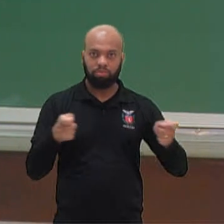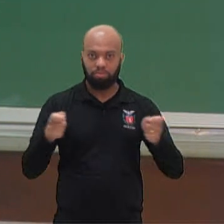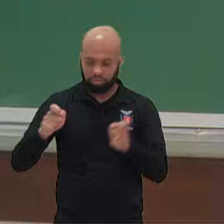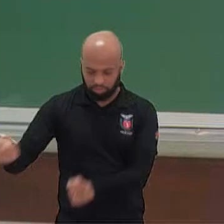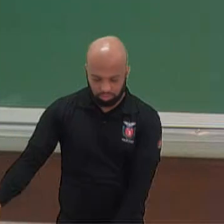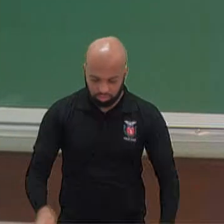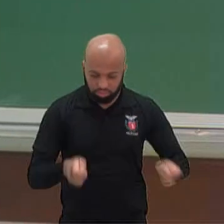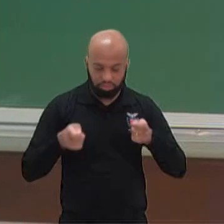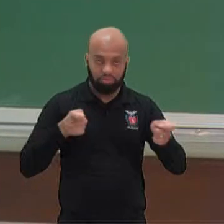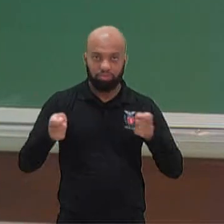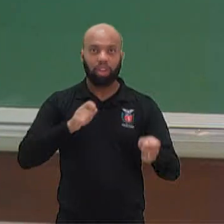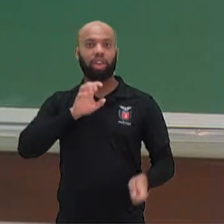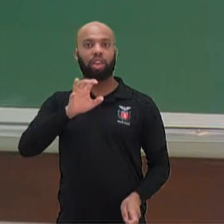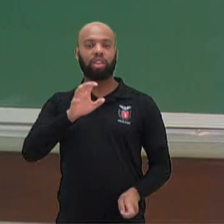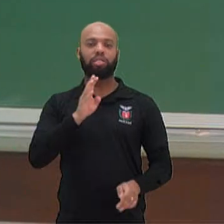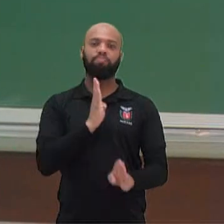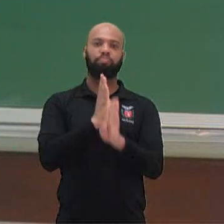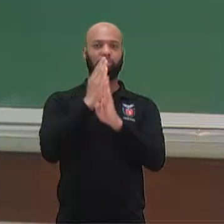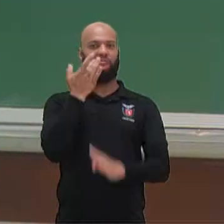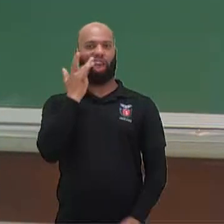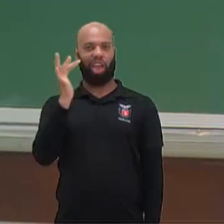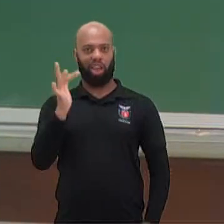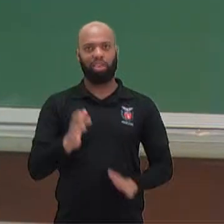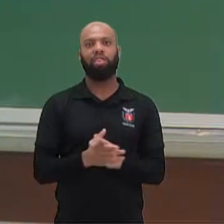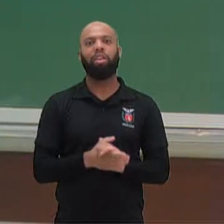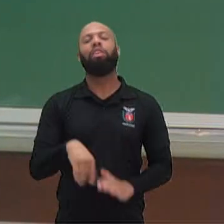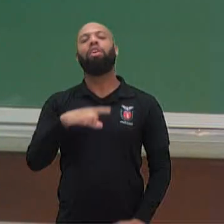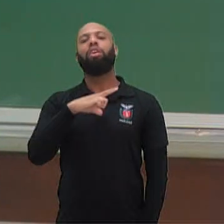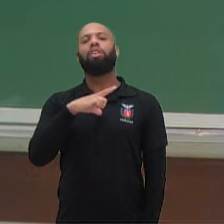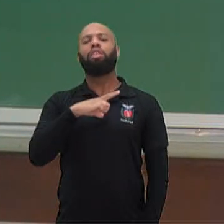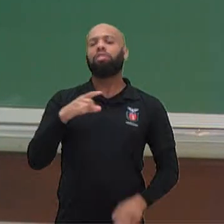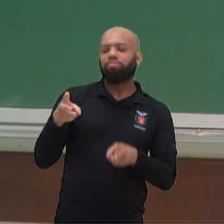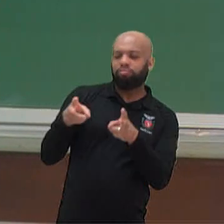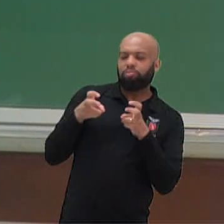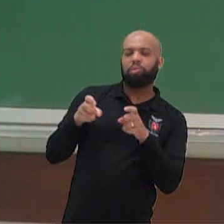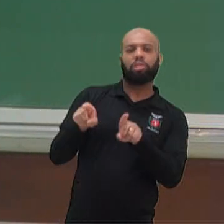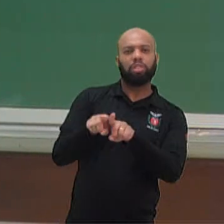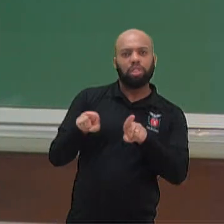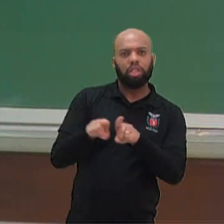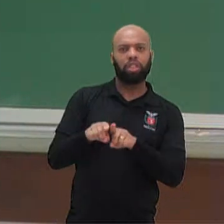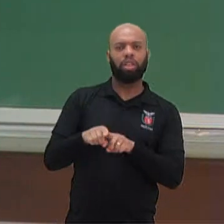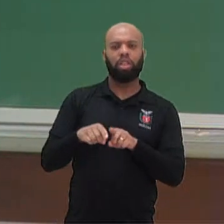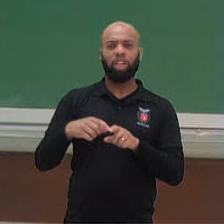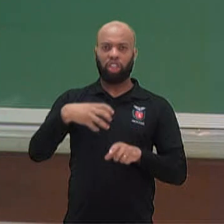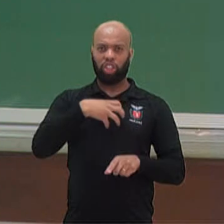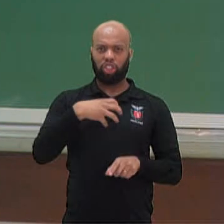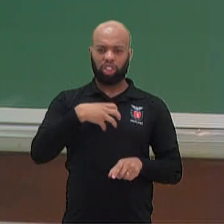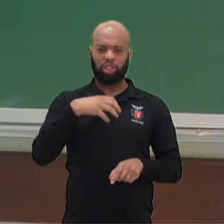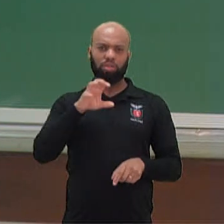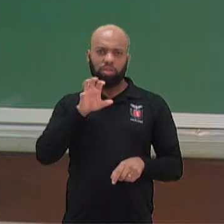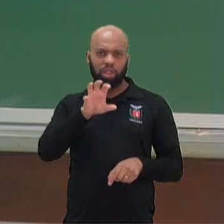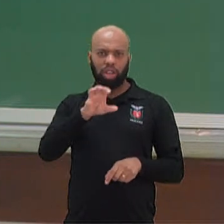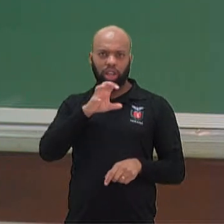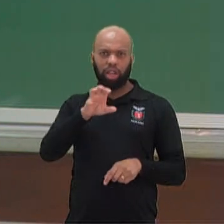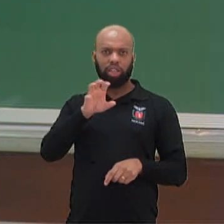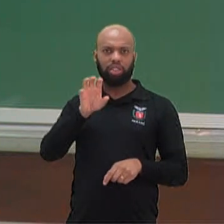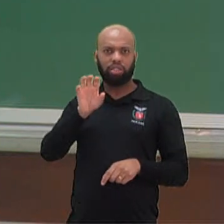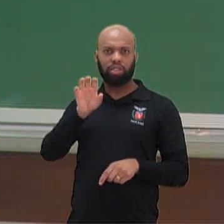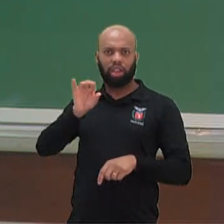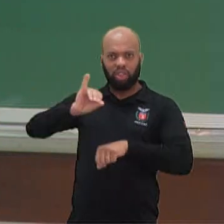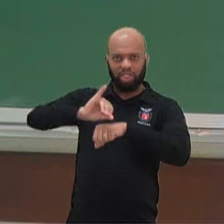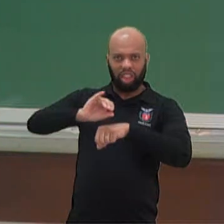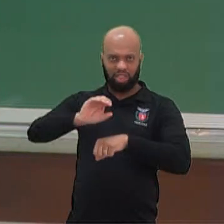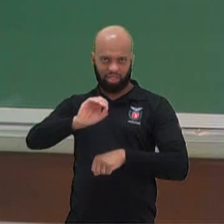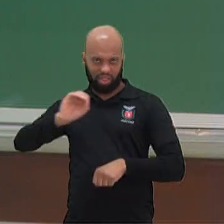a extração do ouro, certo? E aí nós temos que perceber que também essa extração, né, lá no, na região